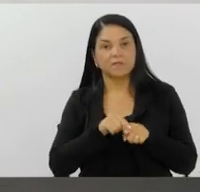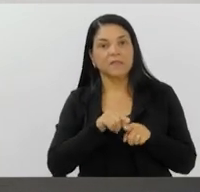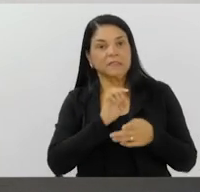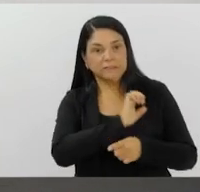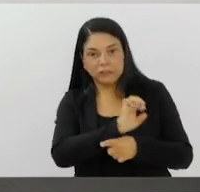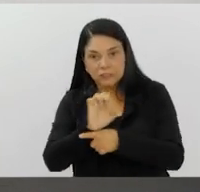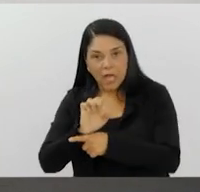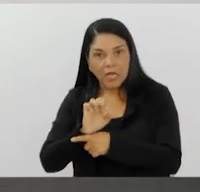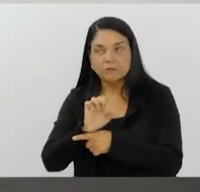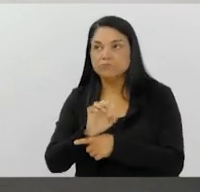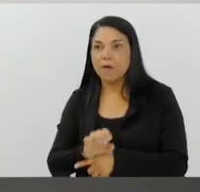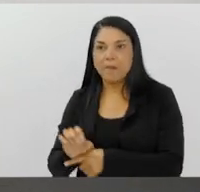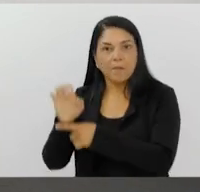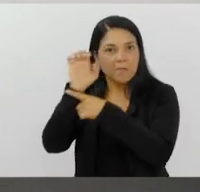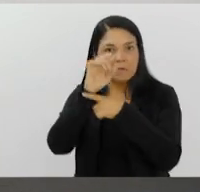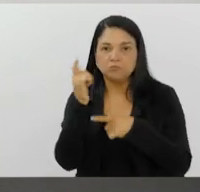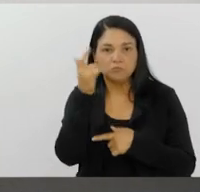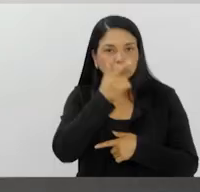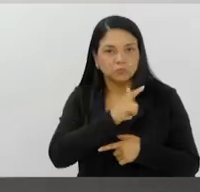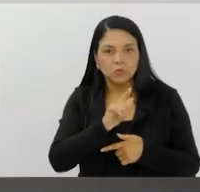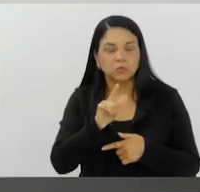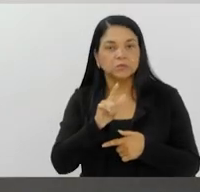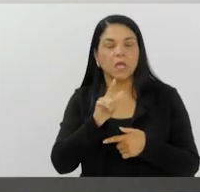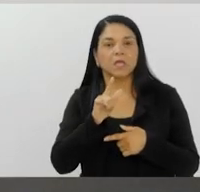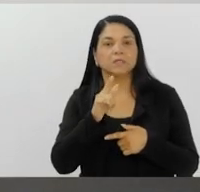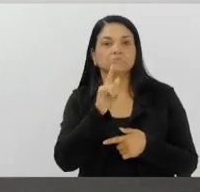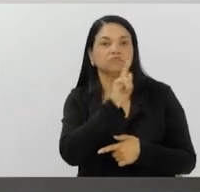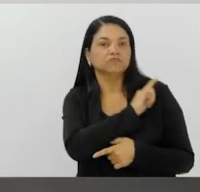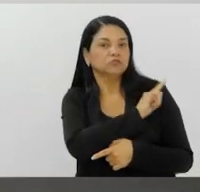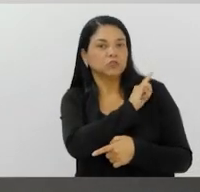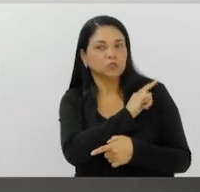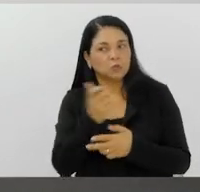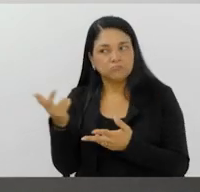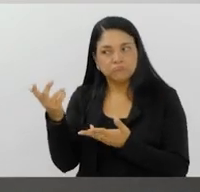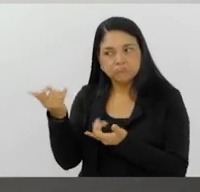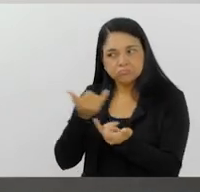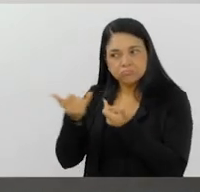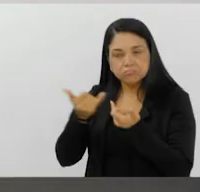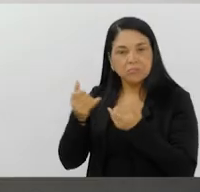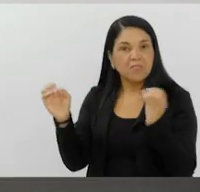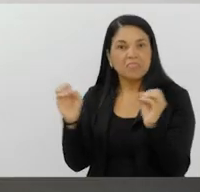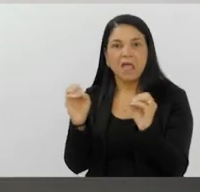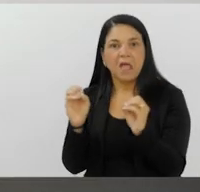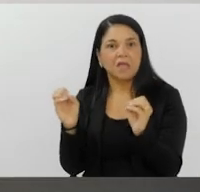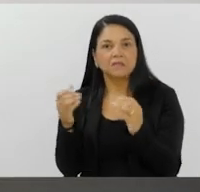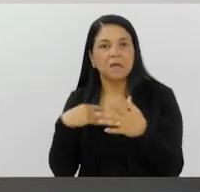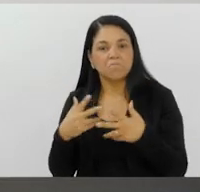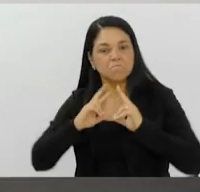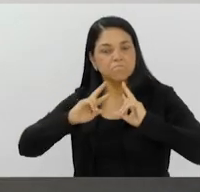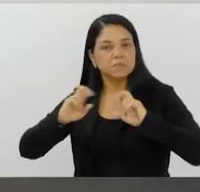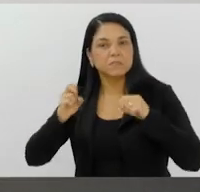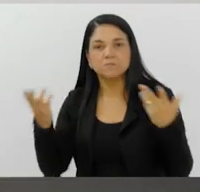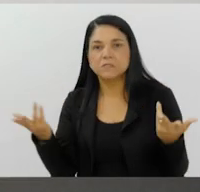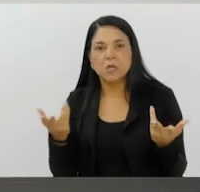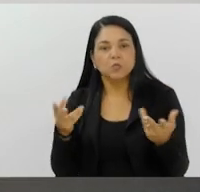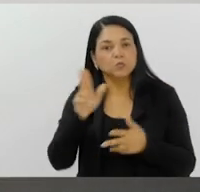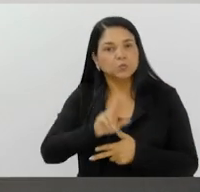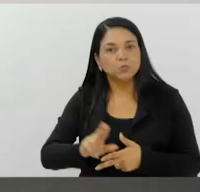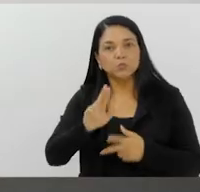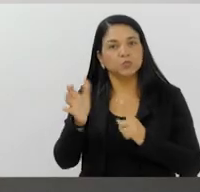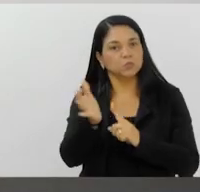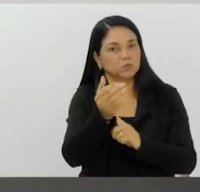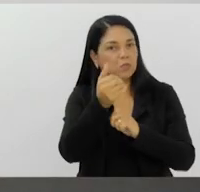gente não tem conseguido ouvir eh da dos gestores e dos agentes de Segurança Pública Qual é a percepção deles em relação ao uso dessa